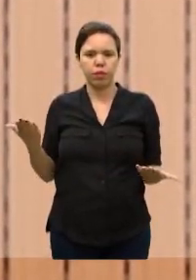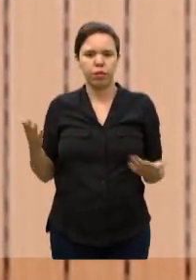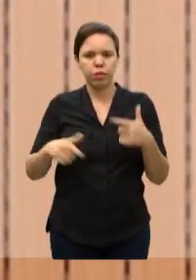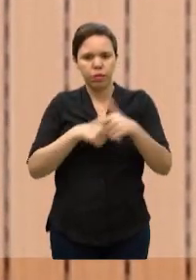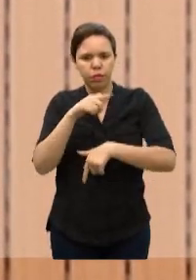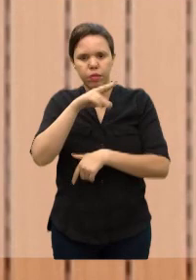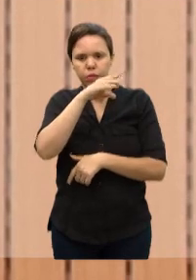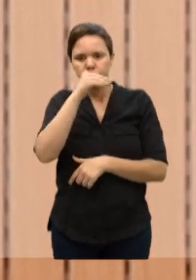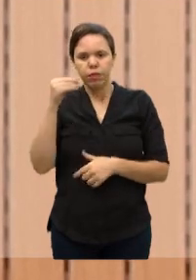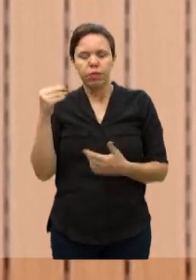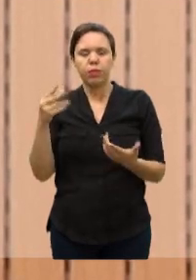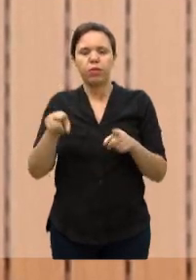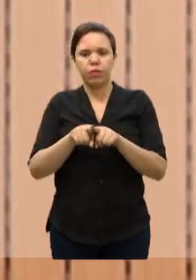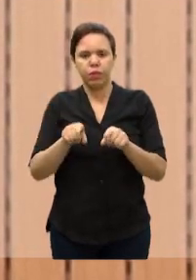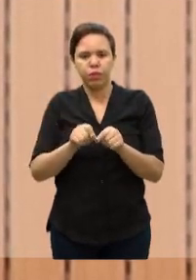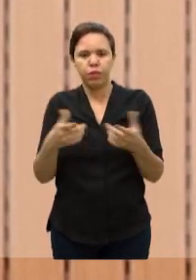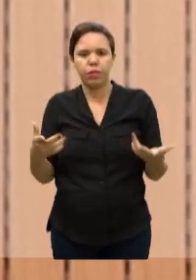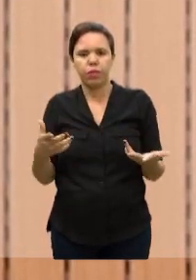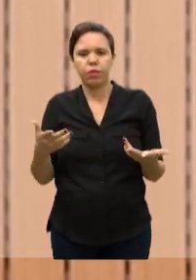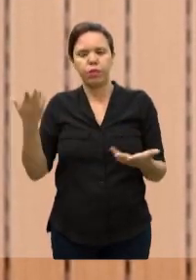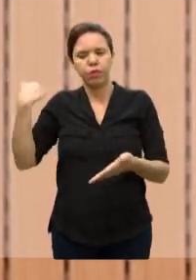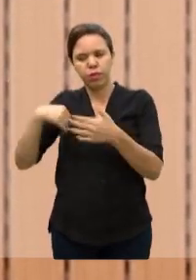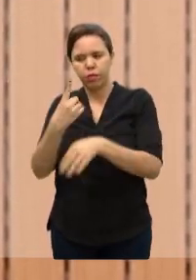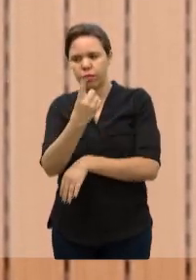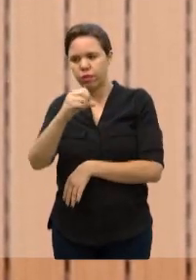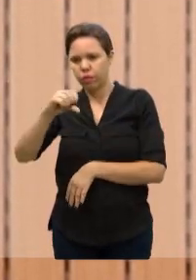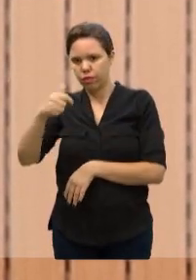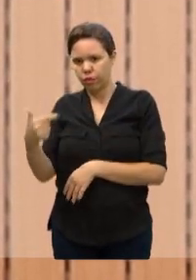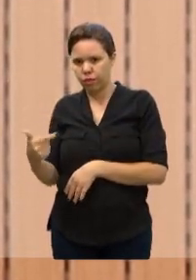público quando, em